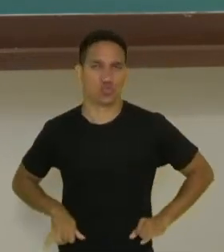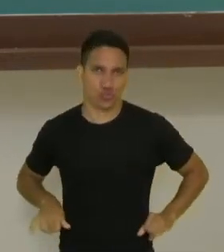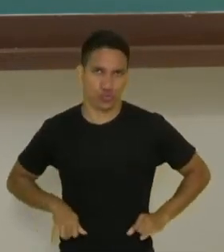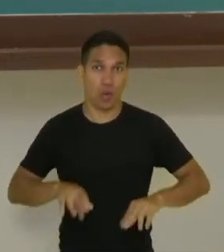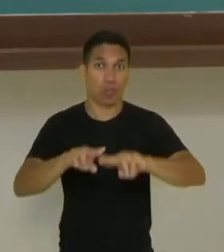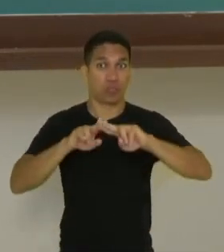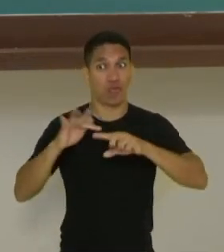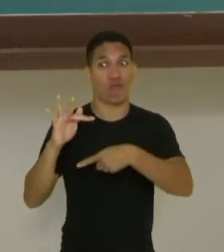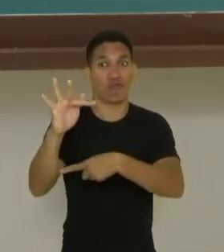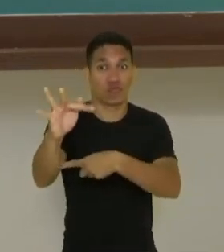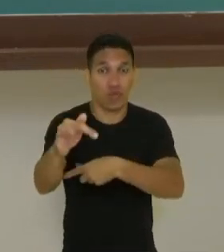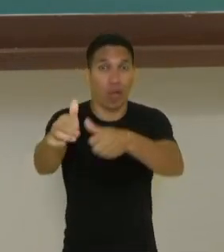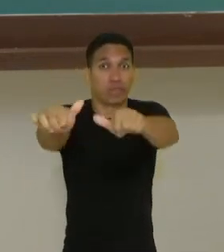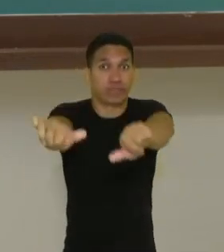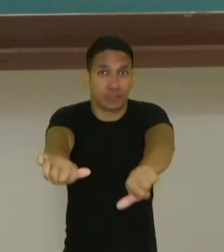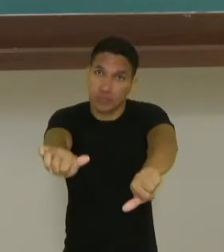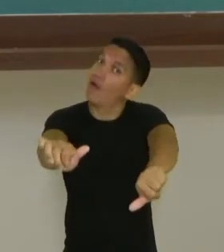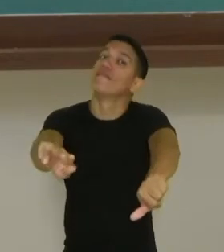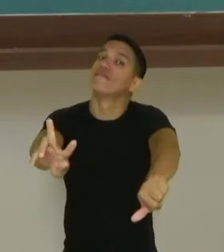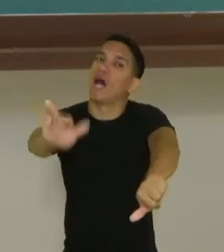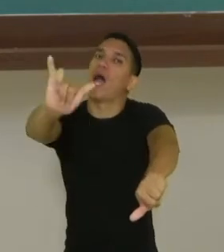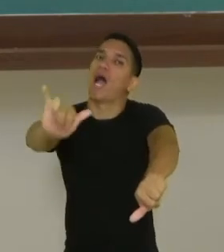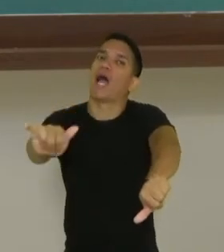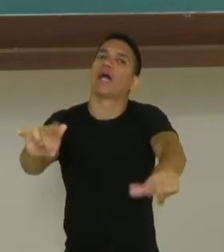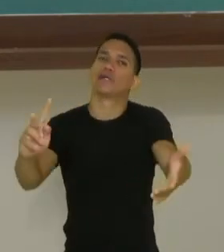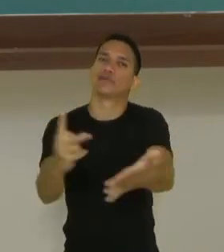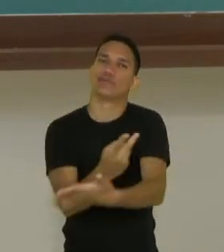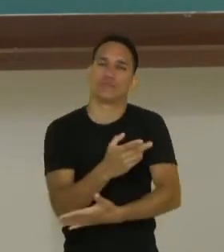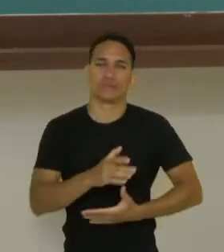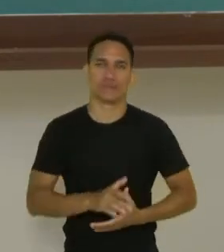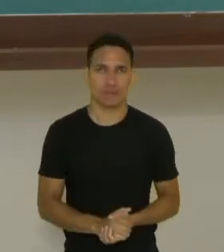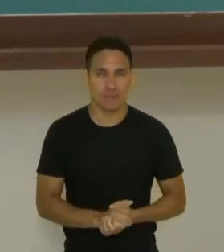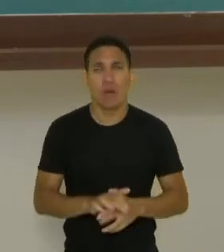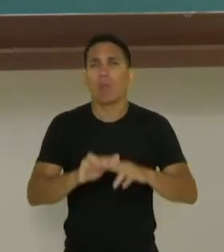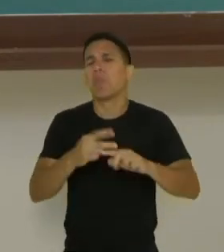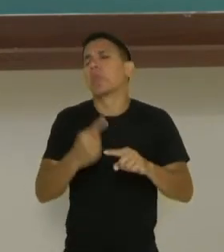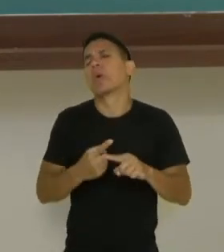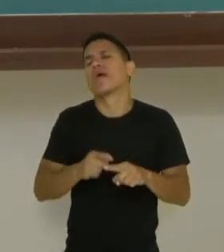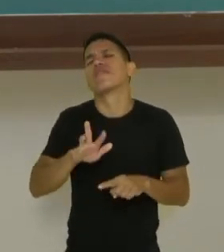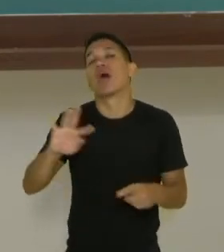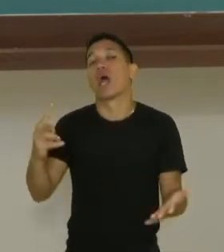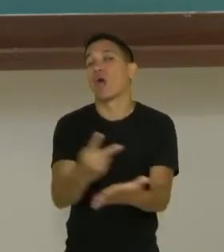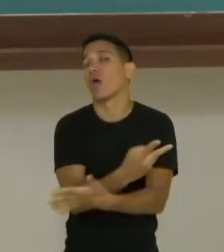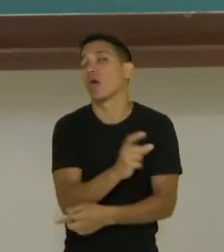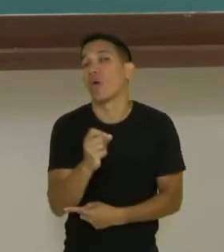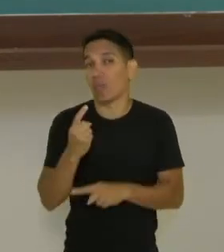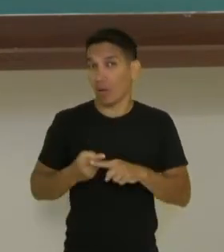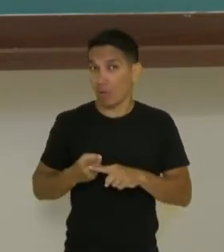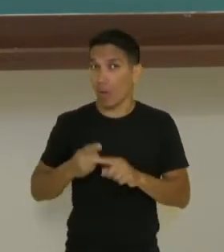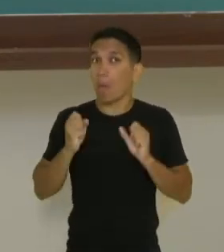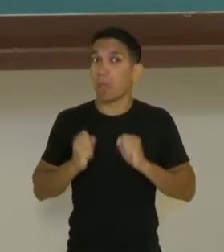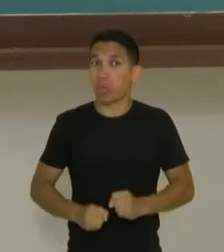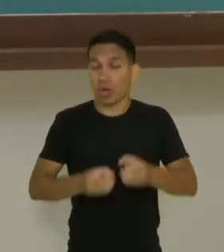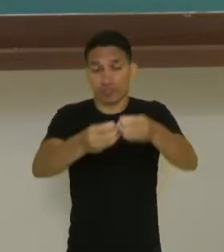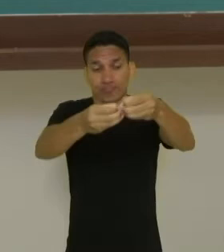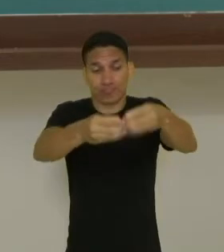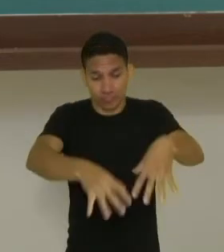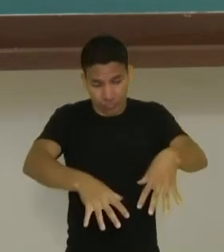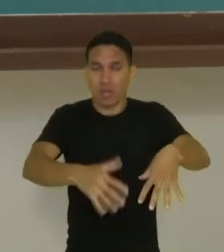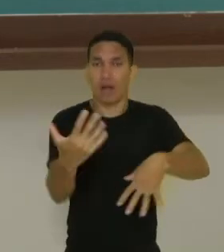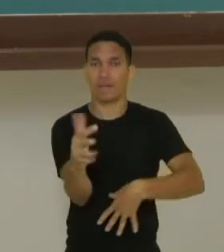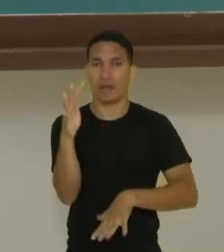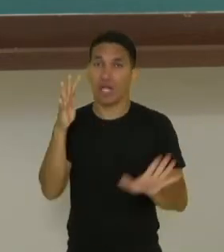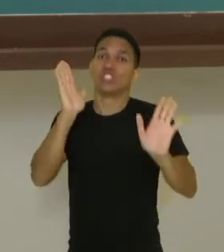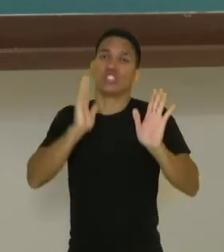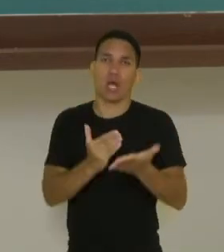vai chegar. Por que vai chegar esse futuro trágico? Porque isso vai fazer mal para o meio ambiente, já está fazendo. E quando